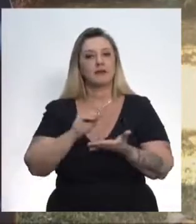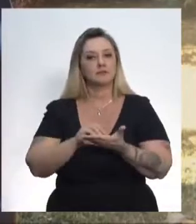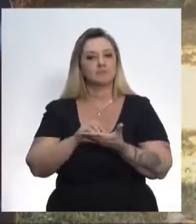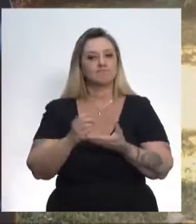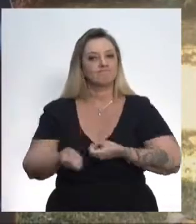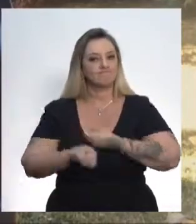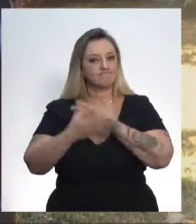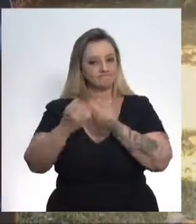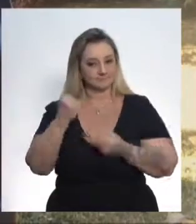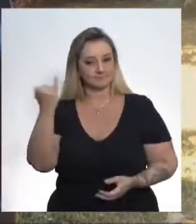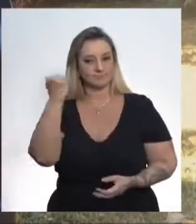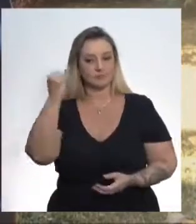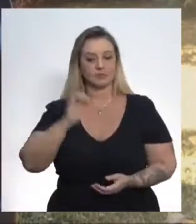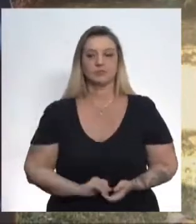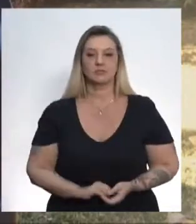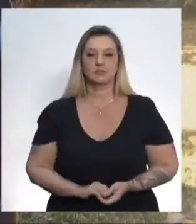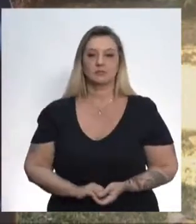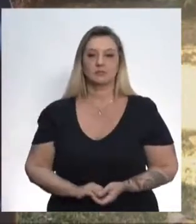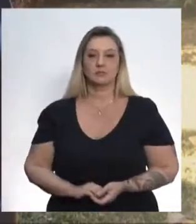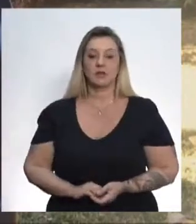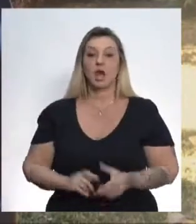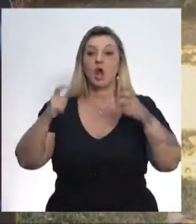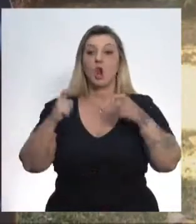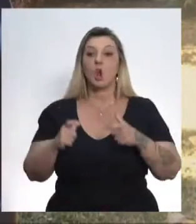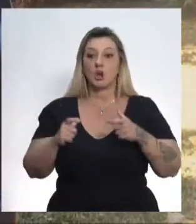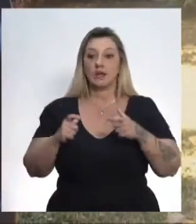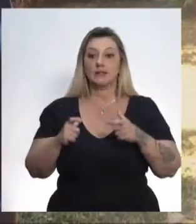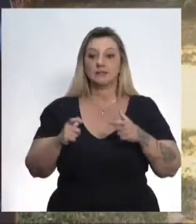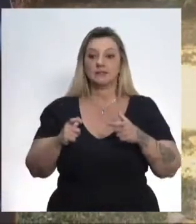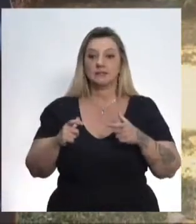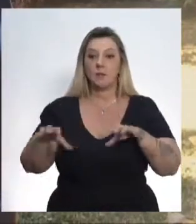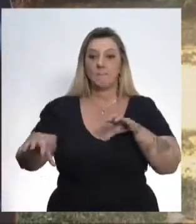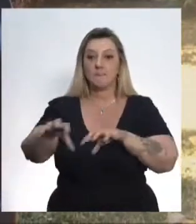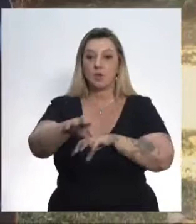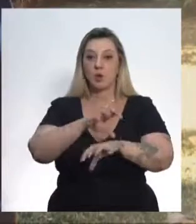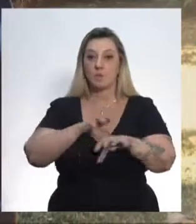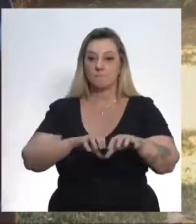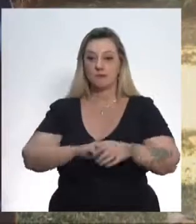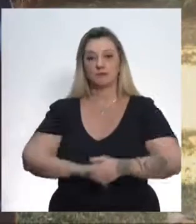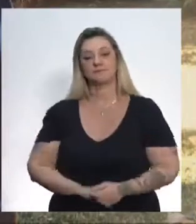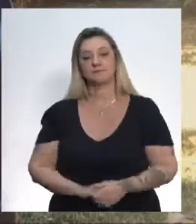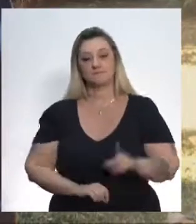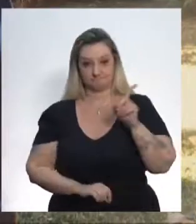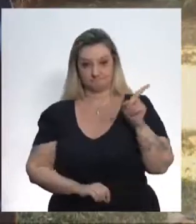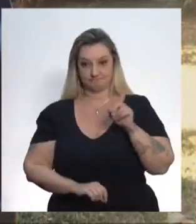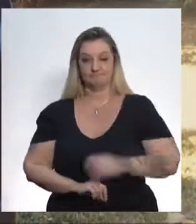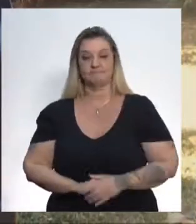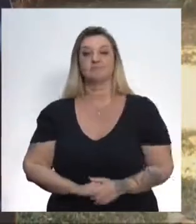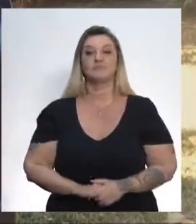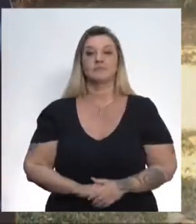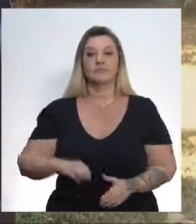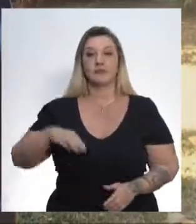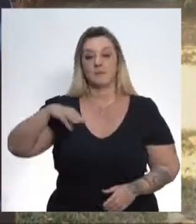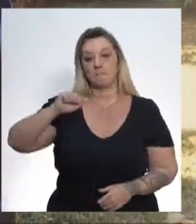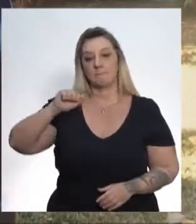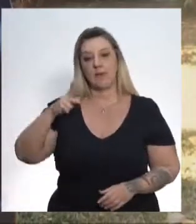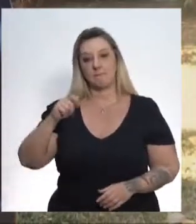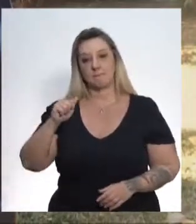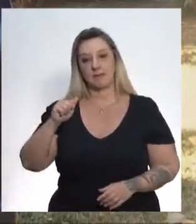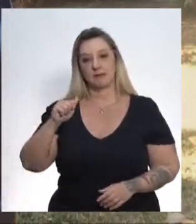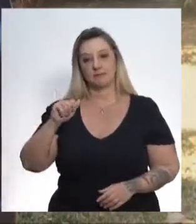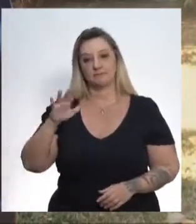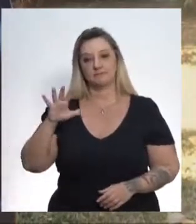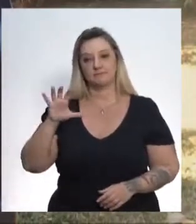informação muito importante: a localização desses biomas. Esse daqui é um mapa que mostra mais ou menos